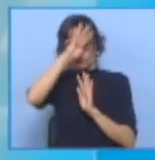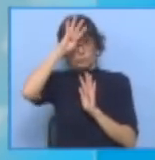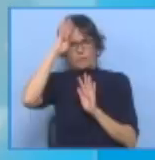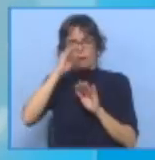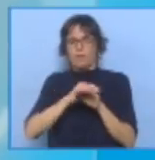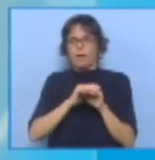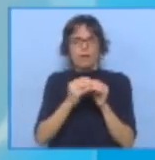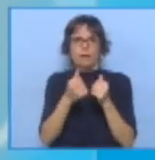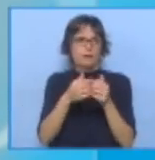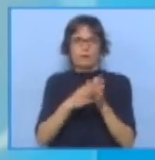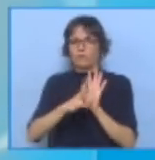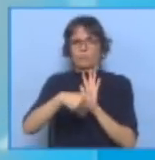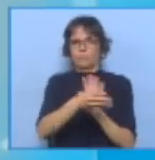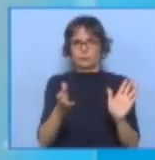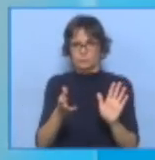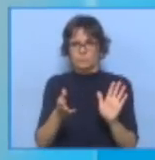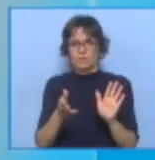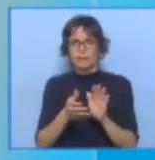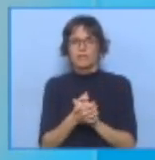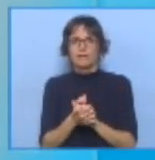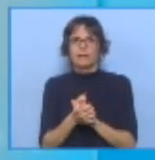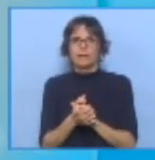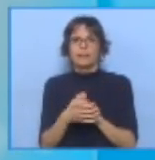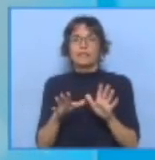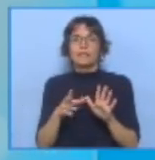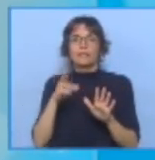E mesmo nesta visita que ele vai fazer,